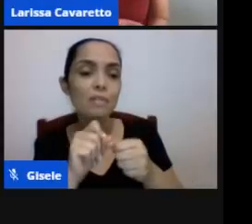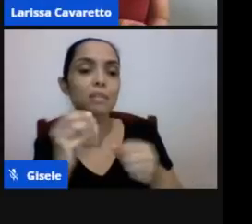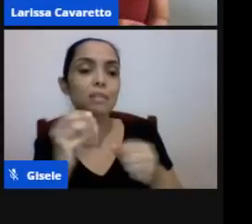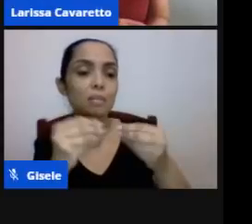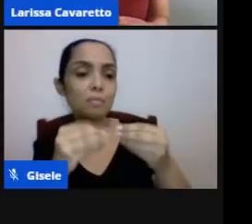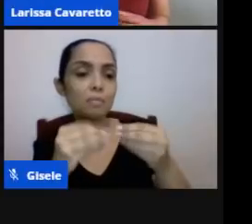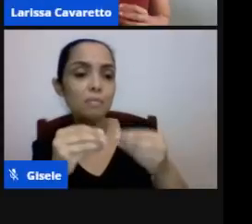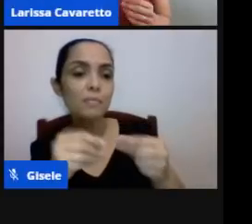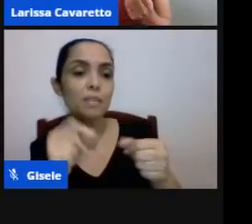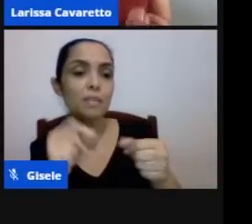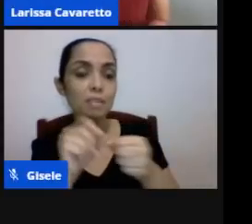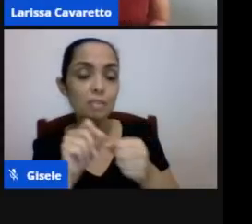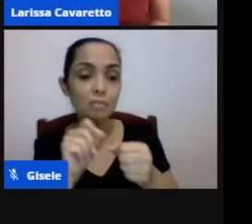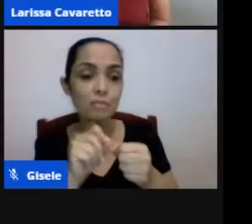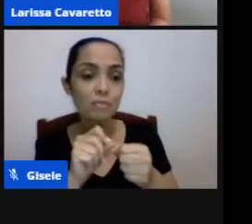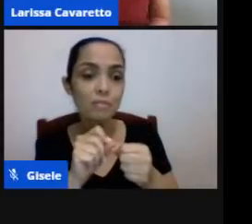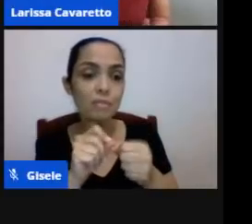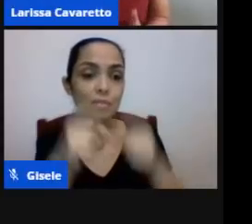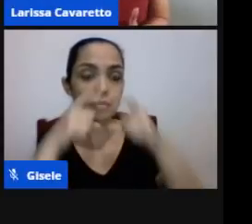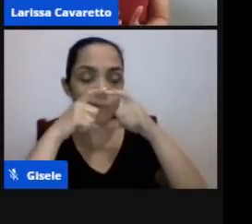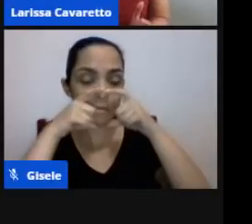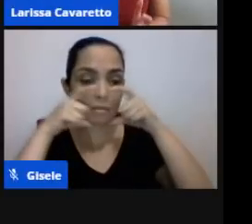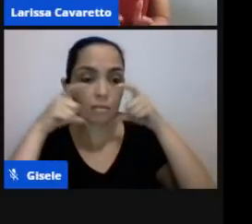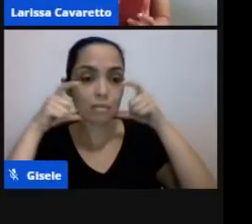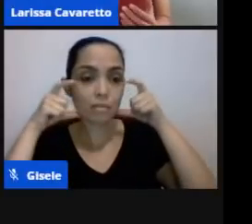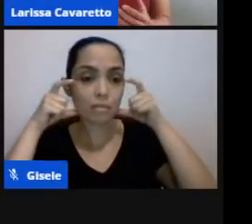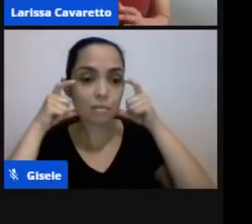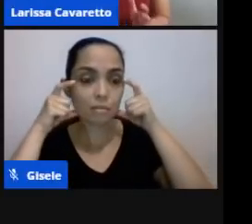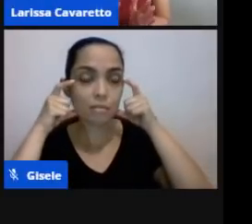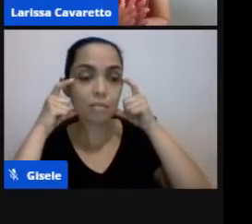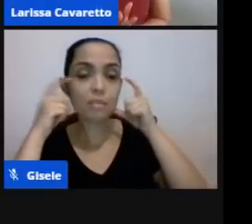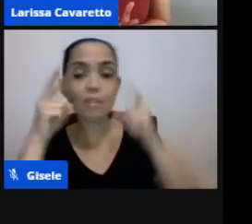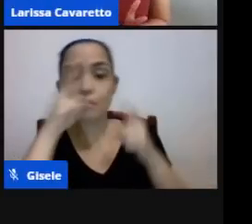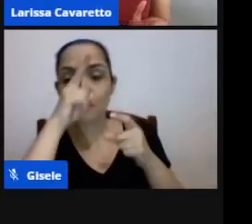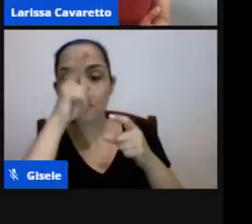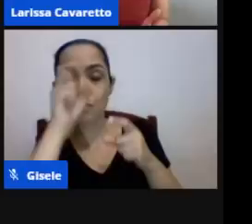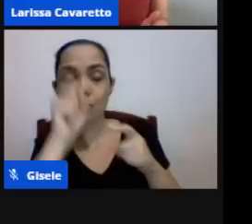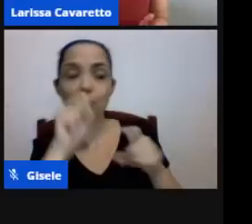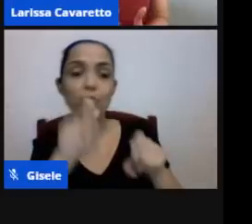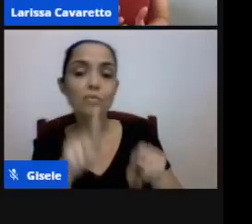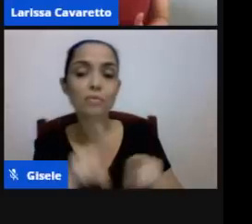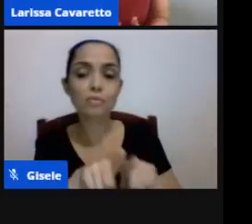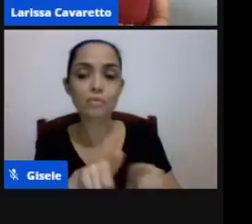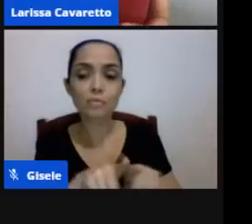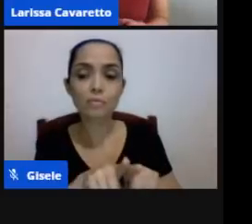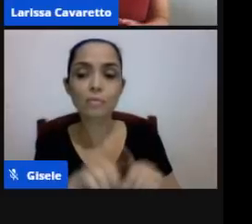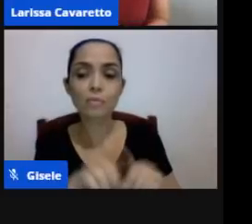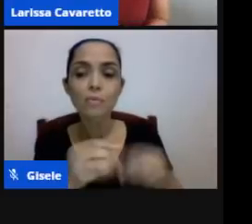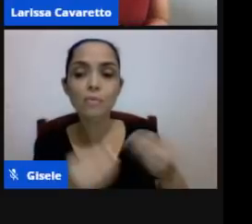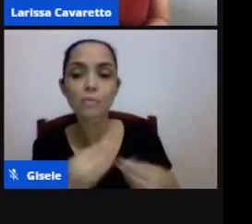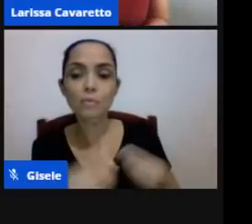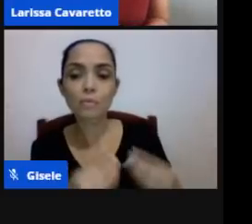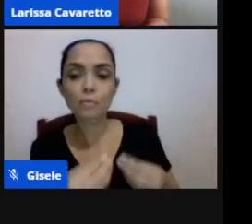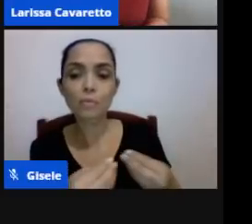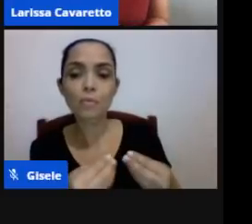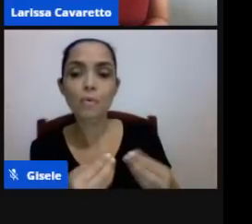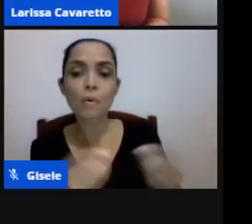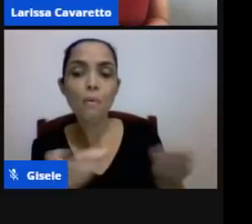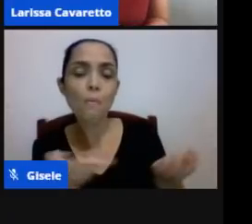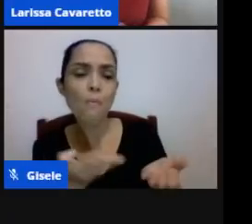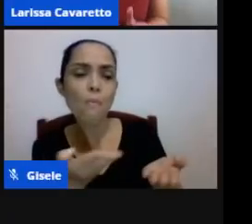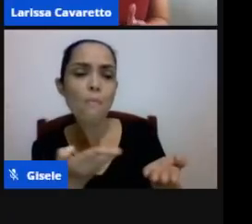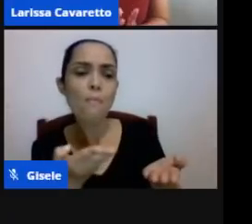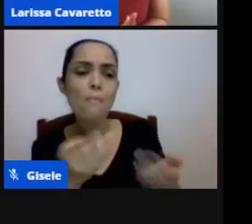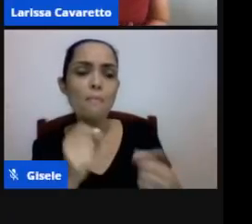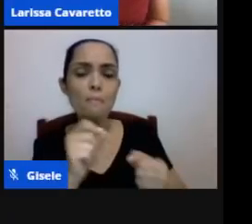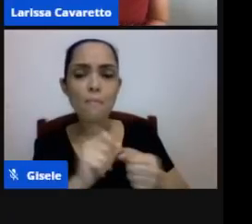máscaras que tem a camada mais grossa e tudo mais, mas mesmo essas máscaras de camada mais grossa, se elas não estiverem bem ajustadas ao seu